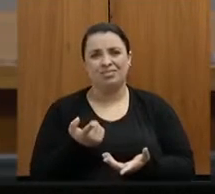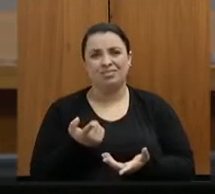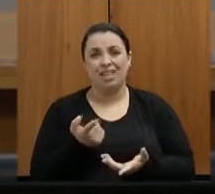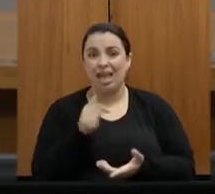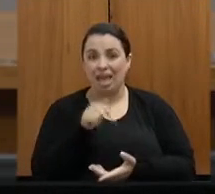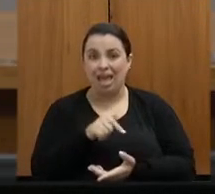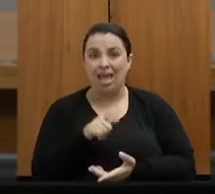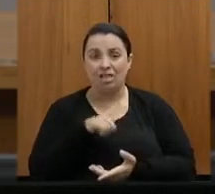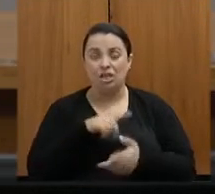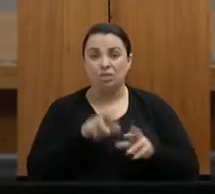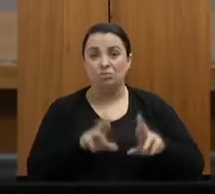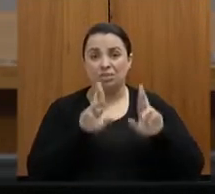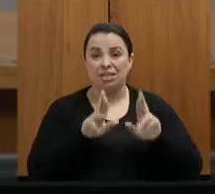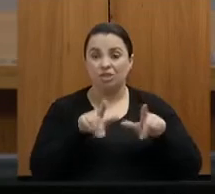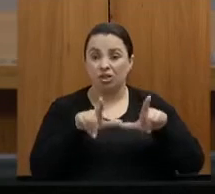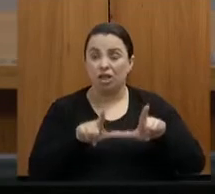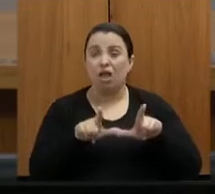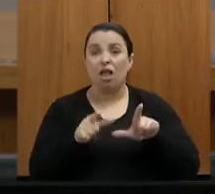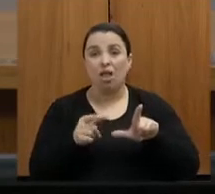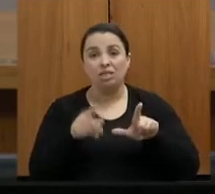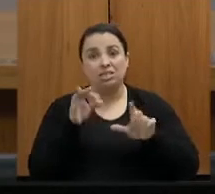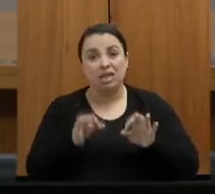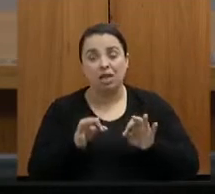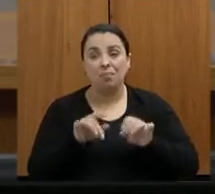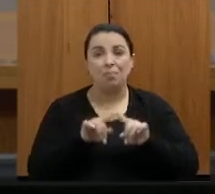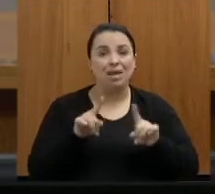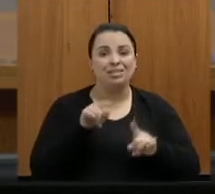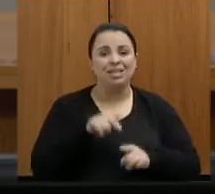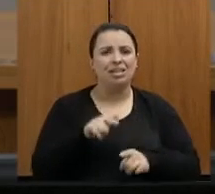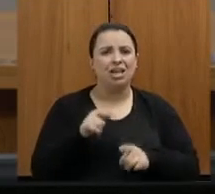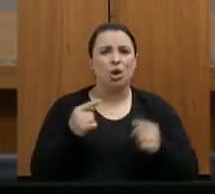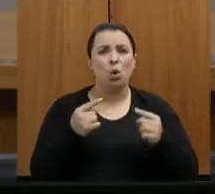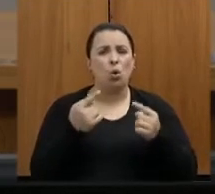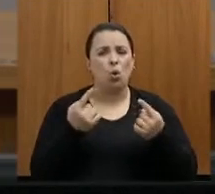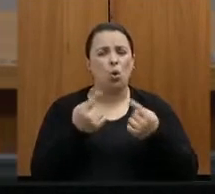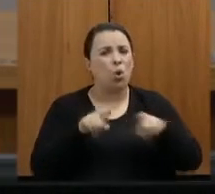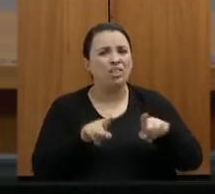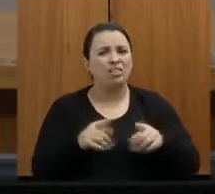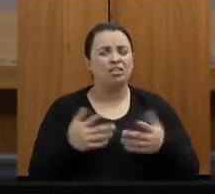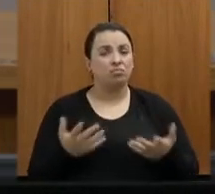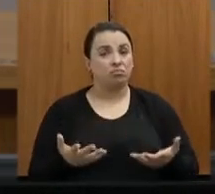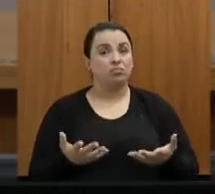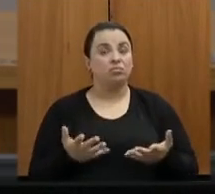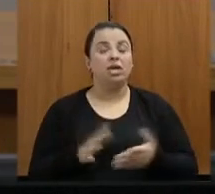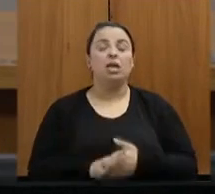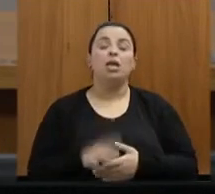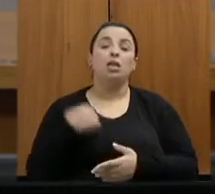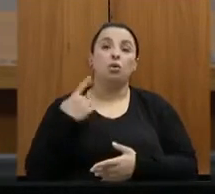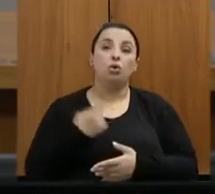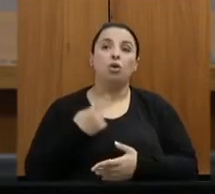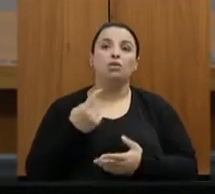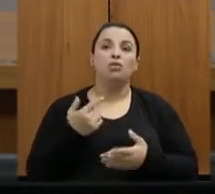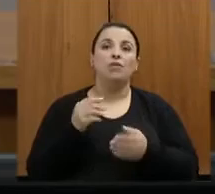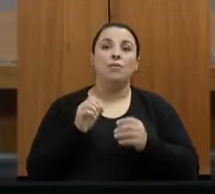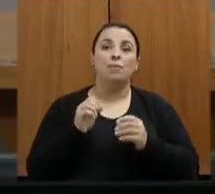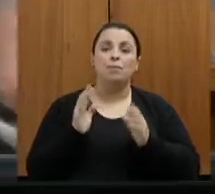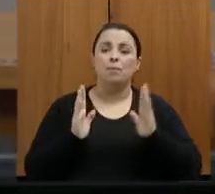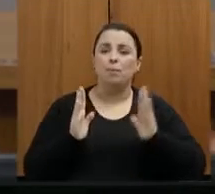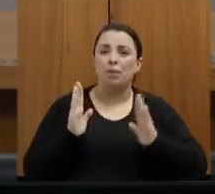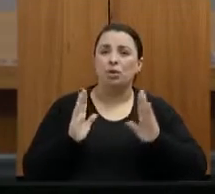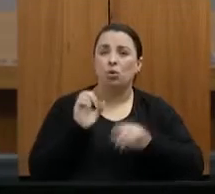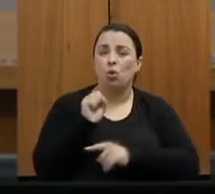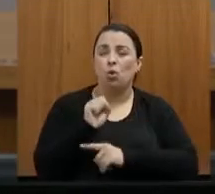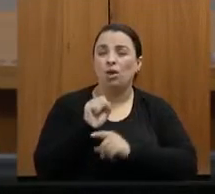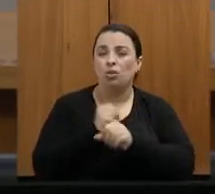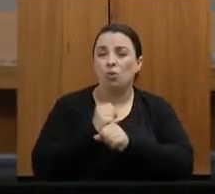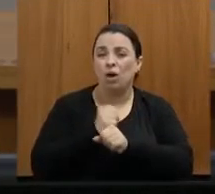passamos, inicialmente, 2019, 2020, reestruturando a política de regularização fundiária, levando essa pauta para os nossos